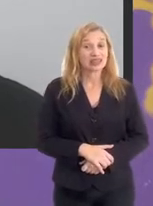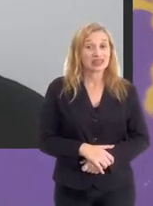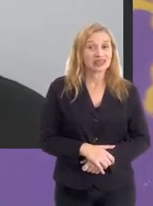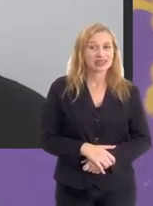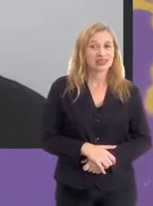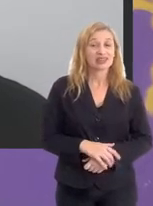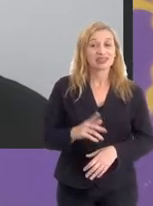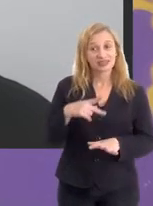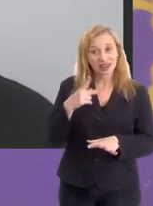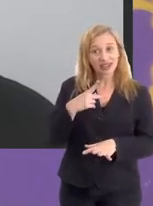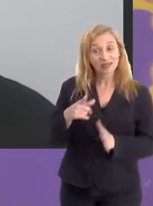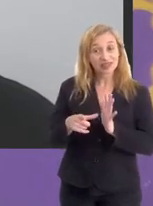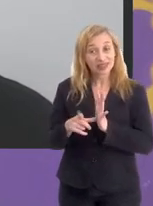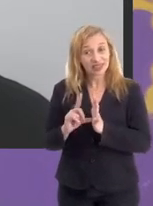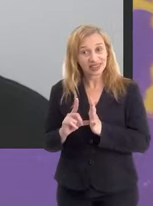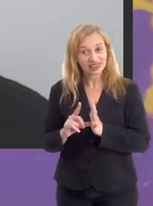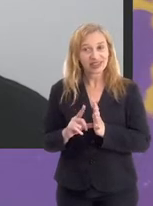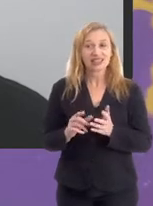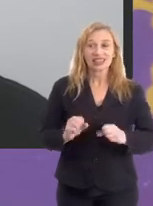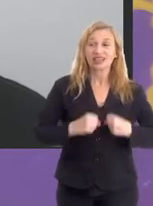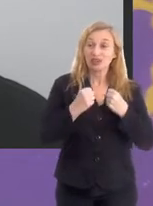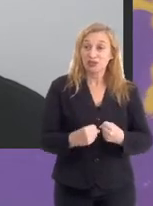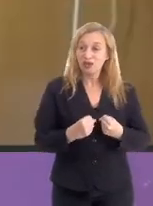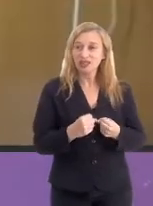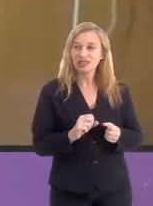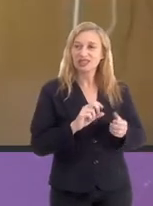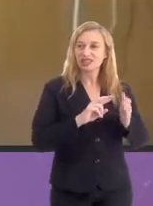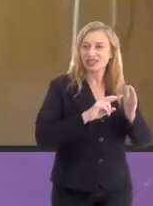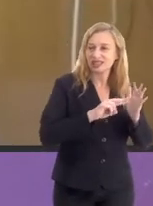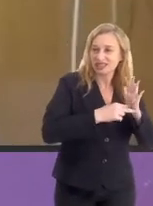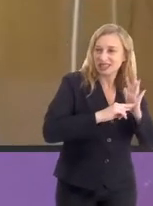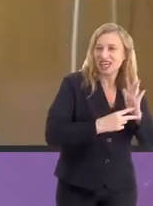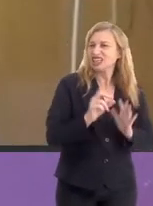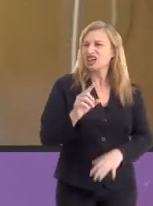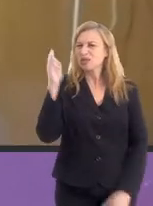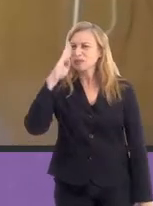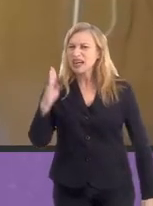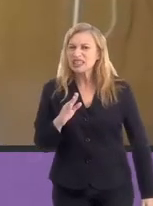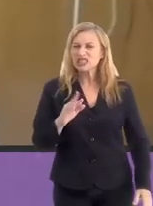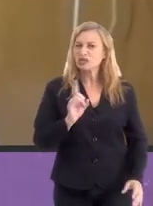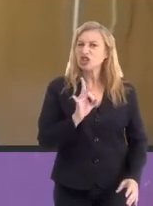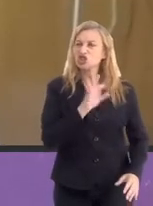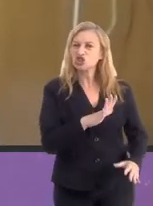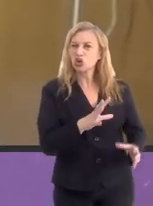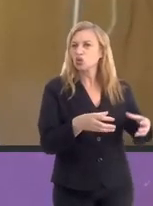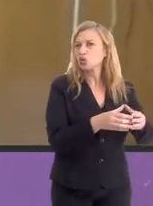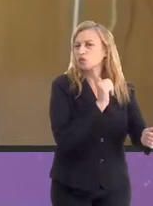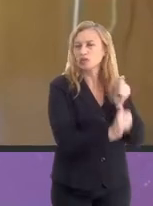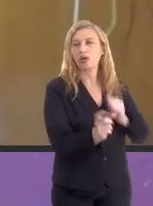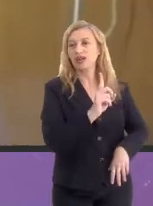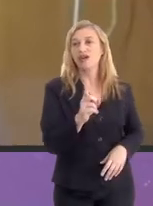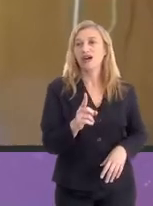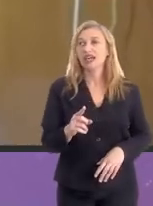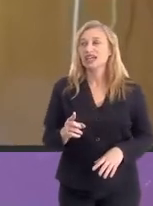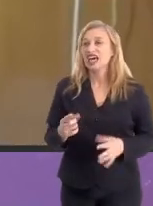de Contas que nós estamos um bloco anterior não é ruim essa questão da Força Sindical porque no Brasil aí não é nosso só no futebol não é uma questão de